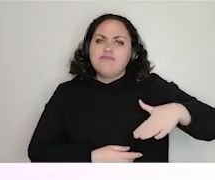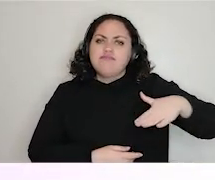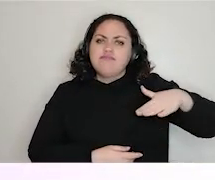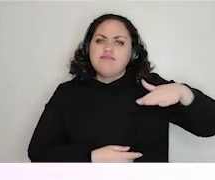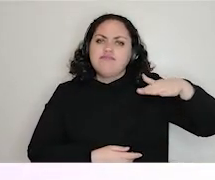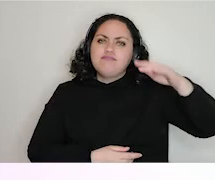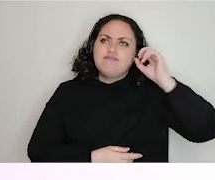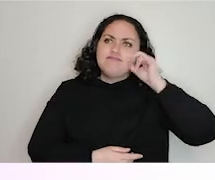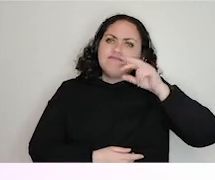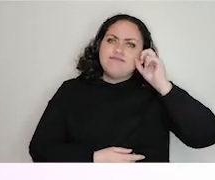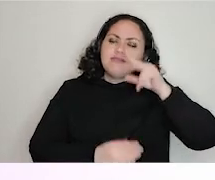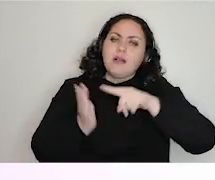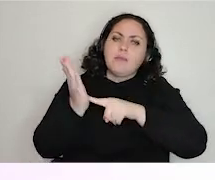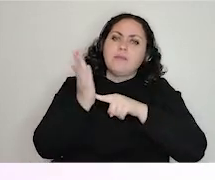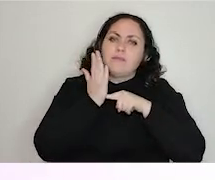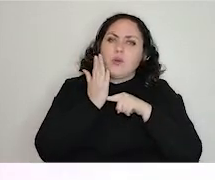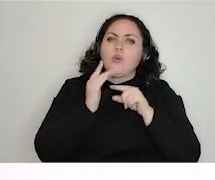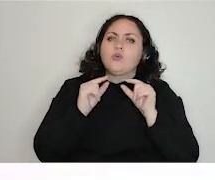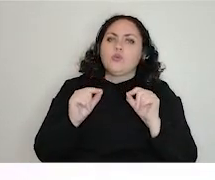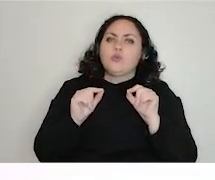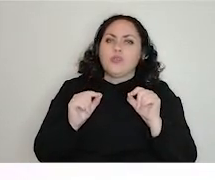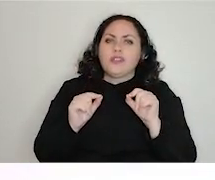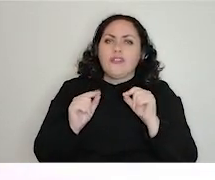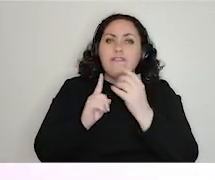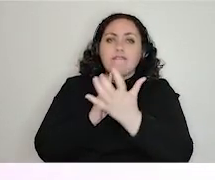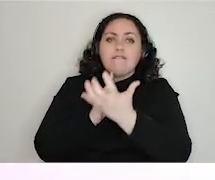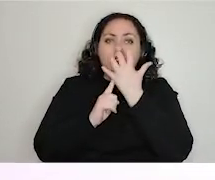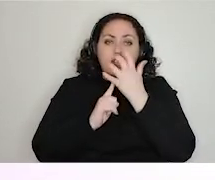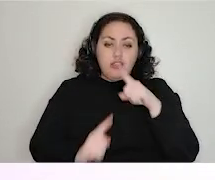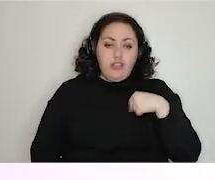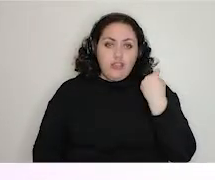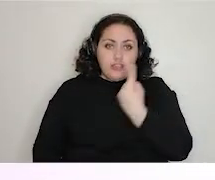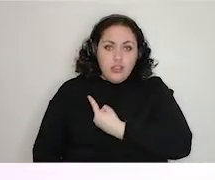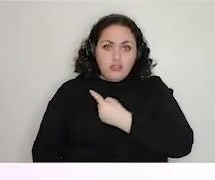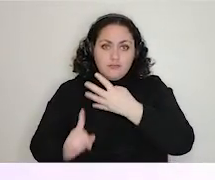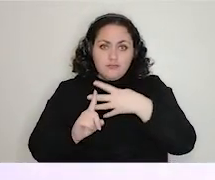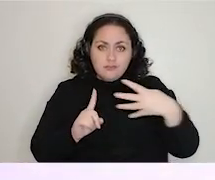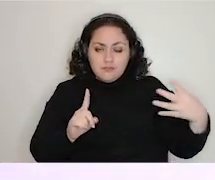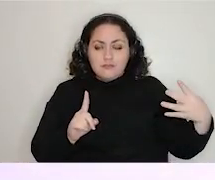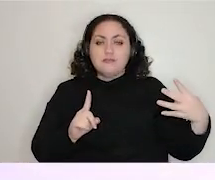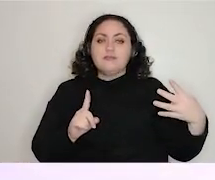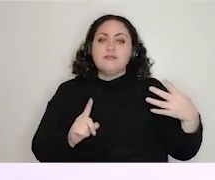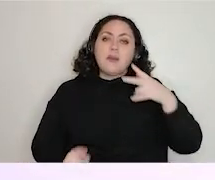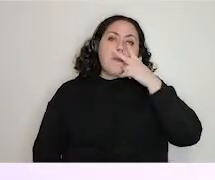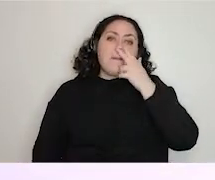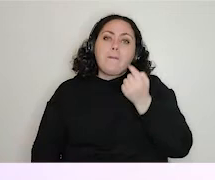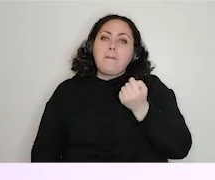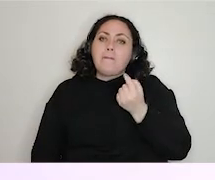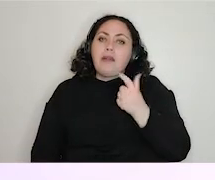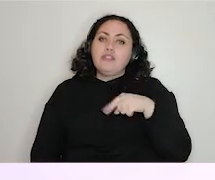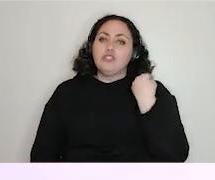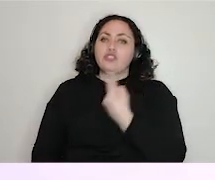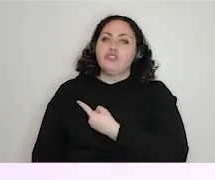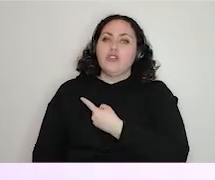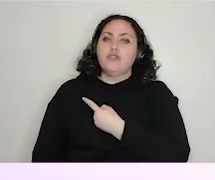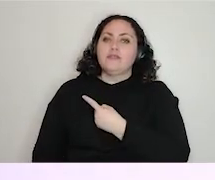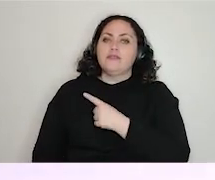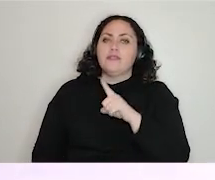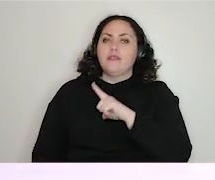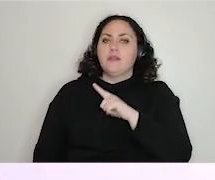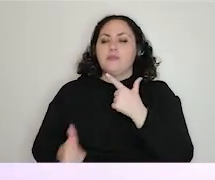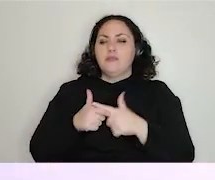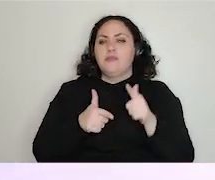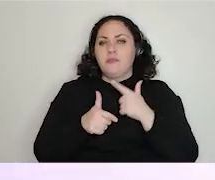vida, que mostram pra gente e que às vezes acabam colocando nós, pessoas LGBT, como se a gente